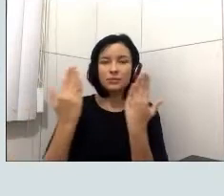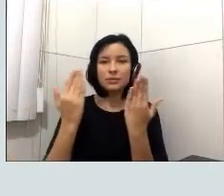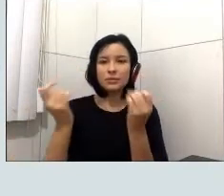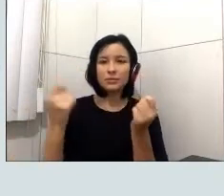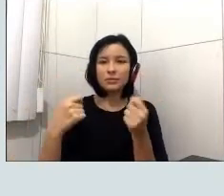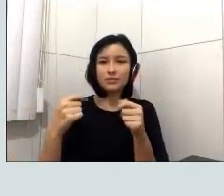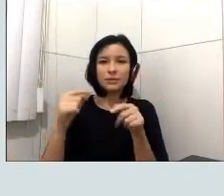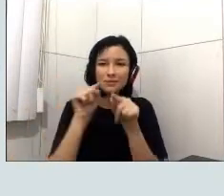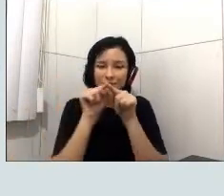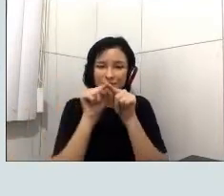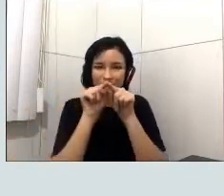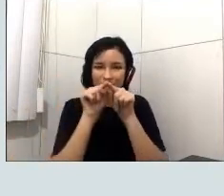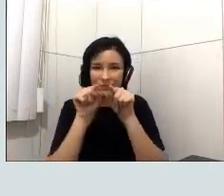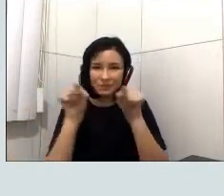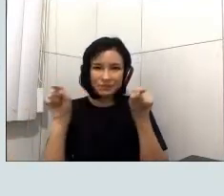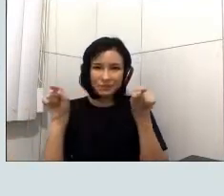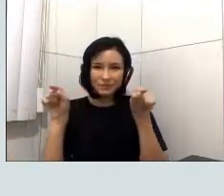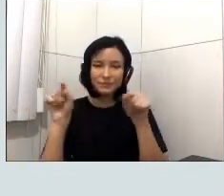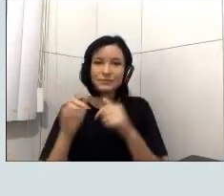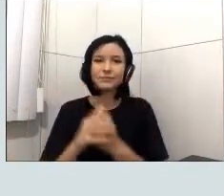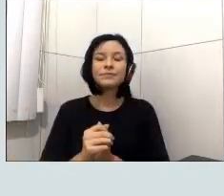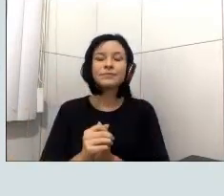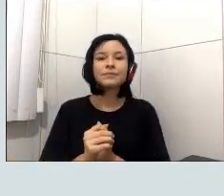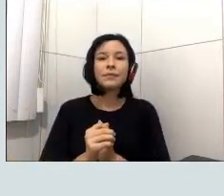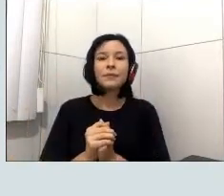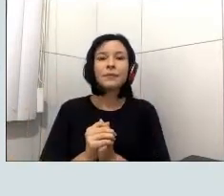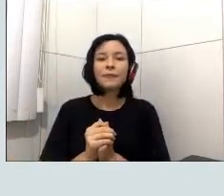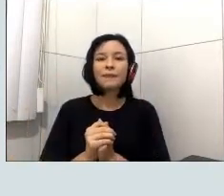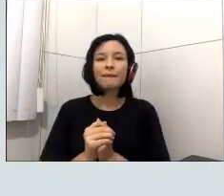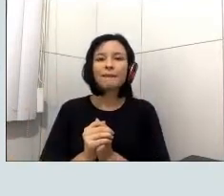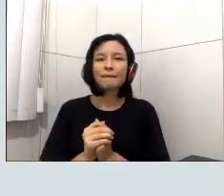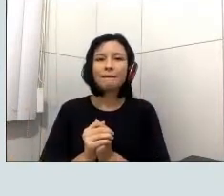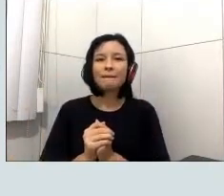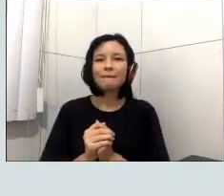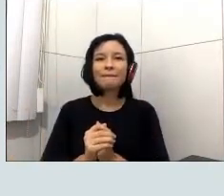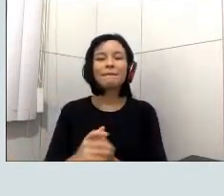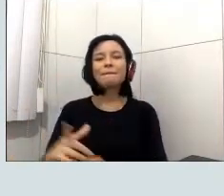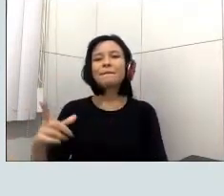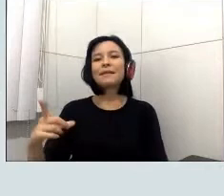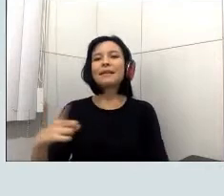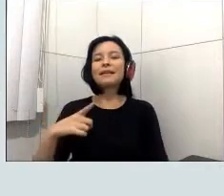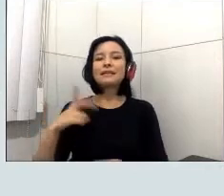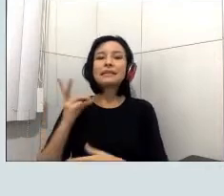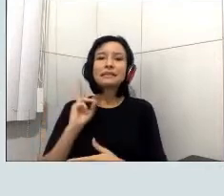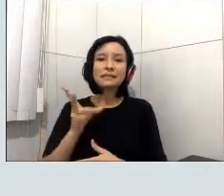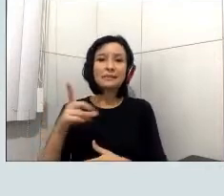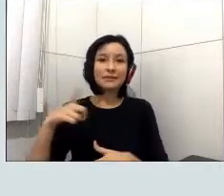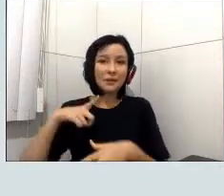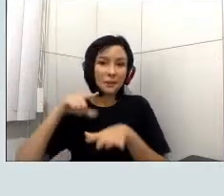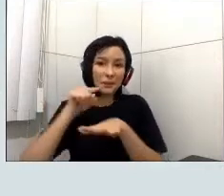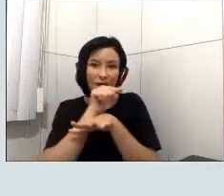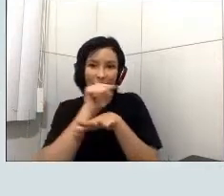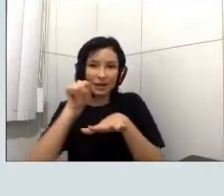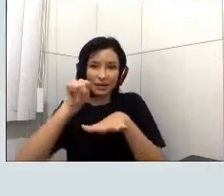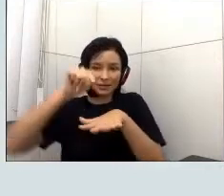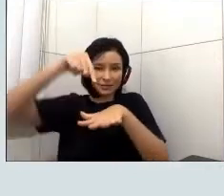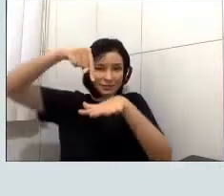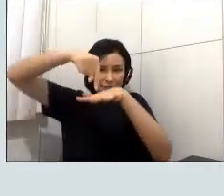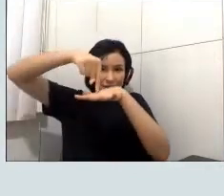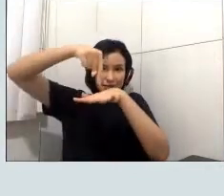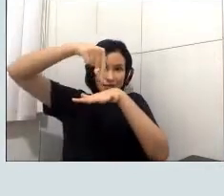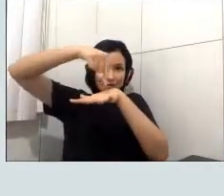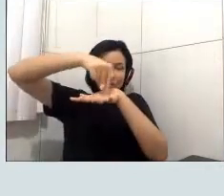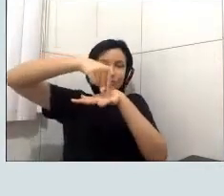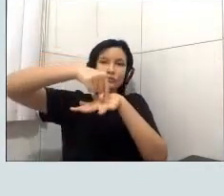isso. É, vai ter sempre uma reta dentro desse plano, e essa reta que está fora